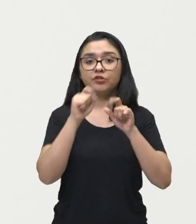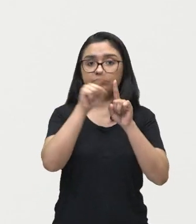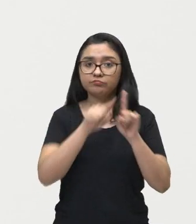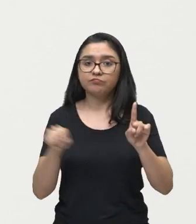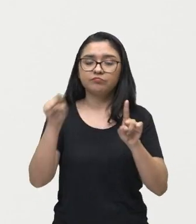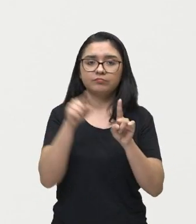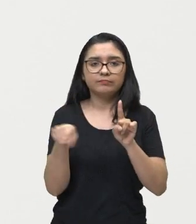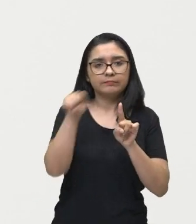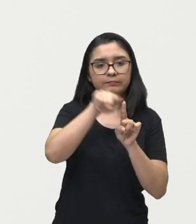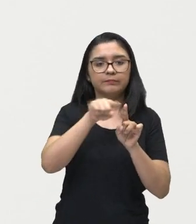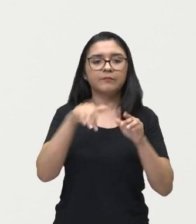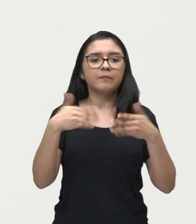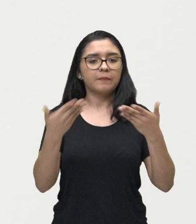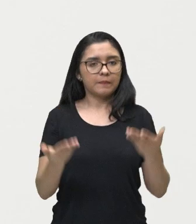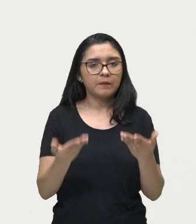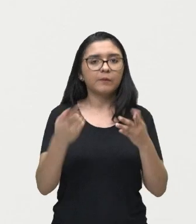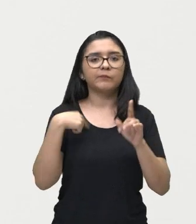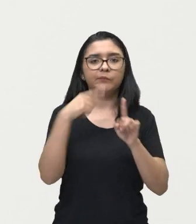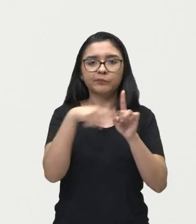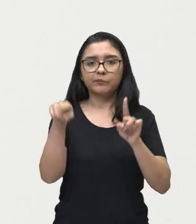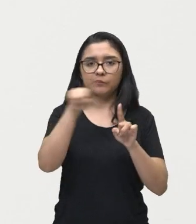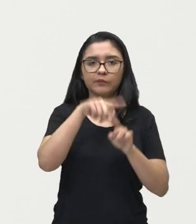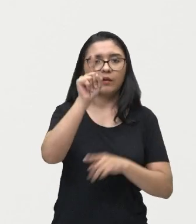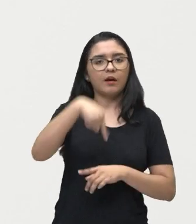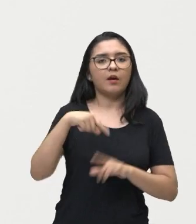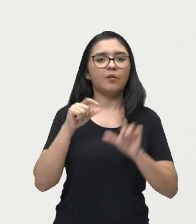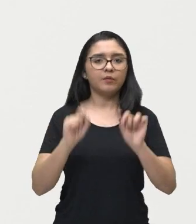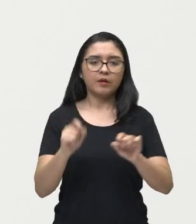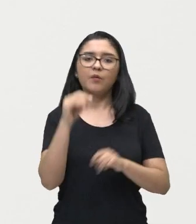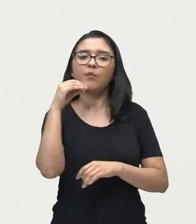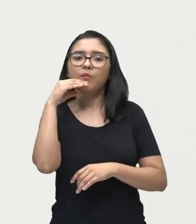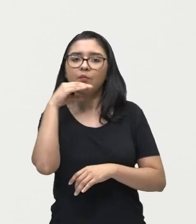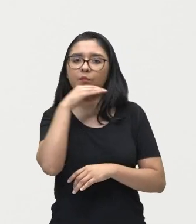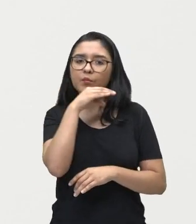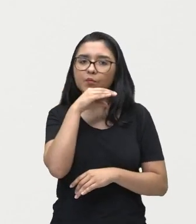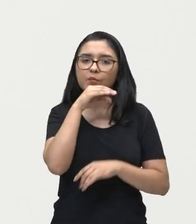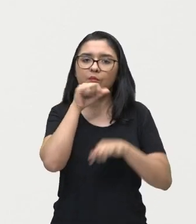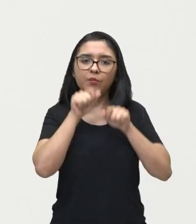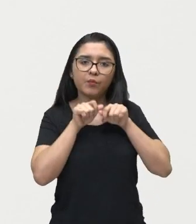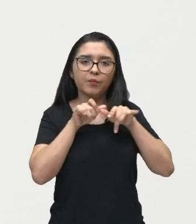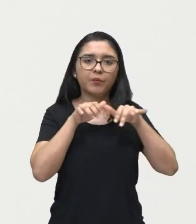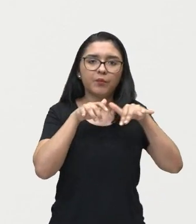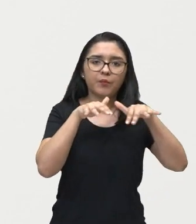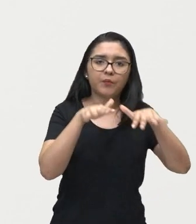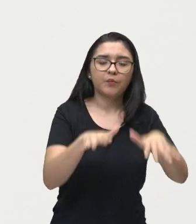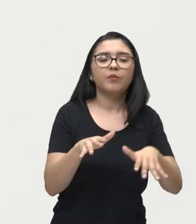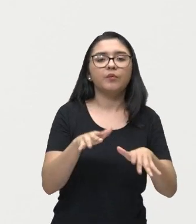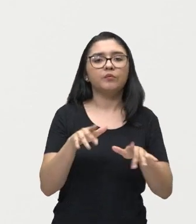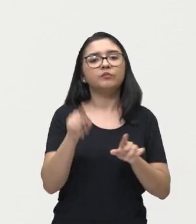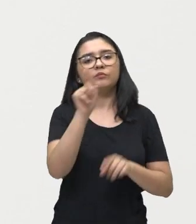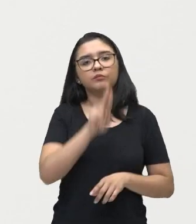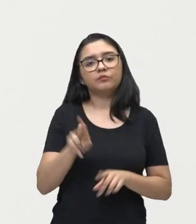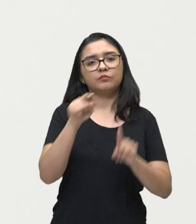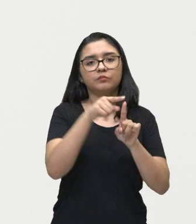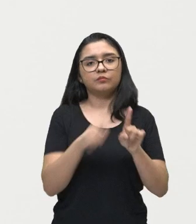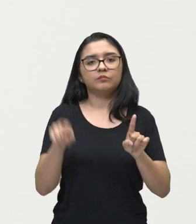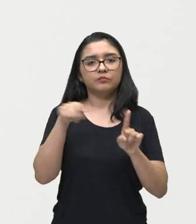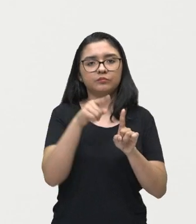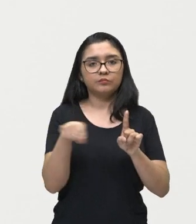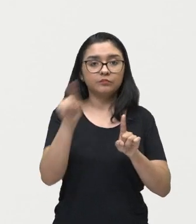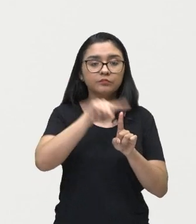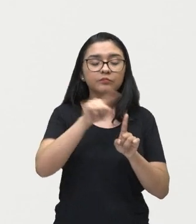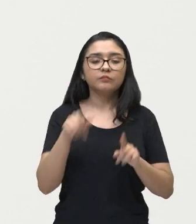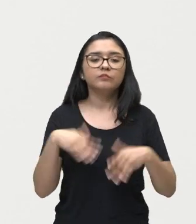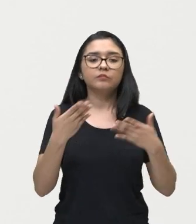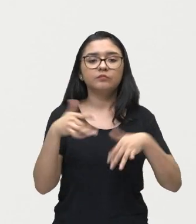a convecção térmica é a propagação de calor através do transporte de matéria. E